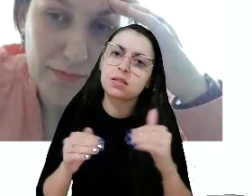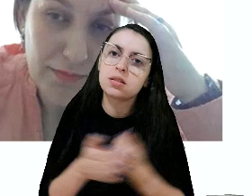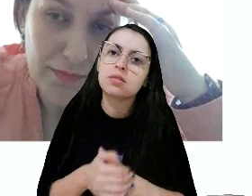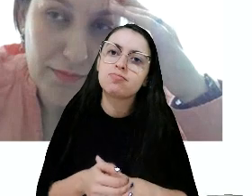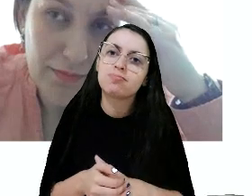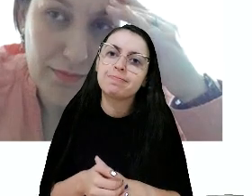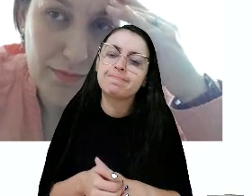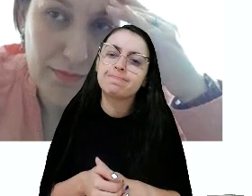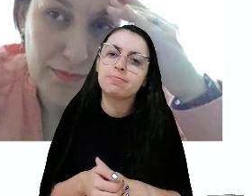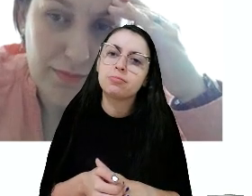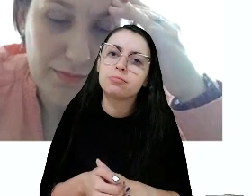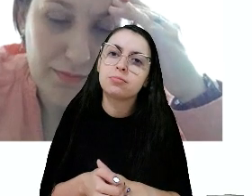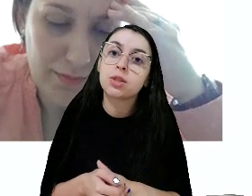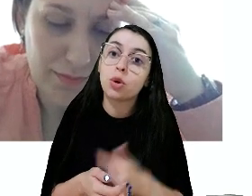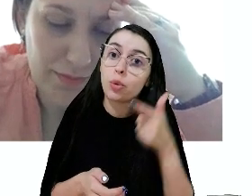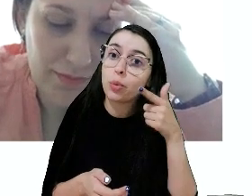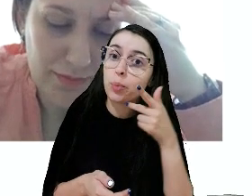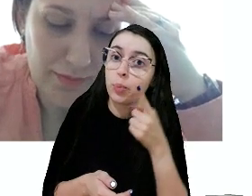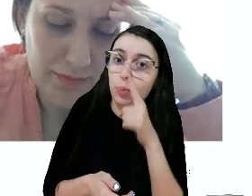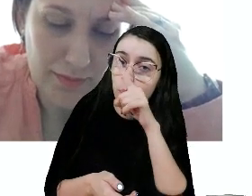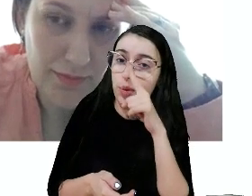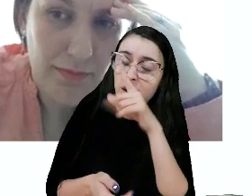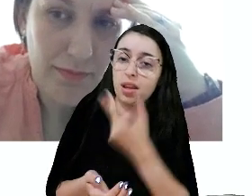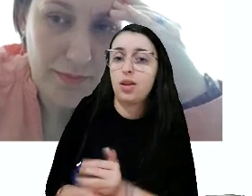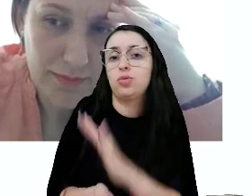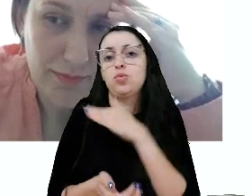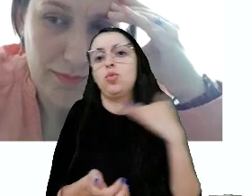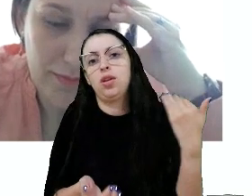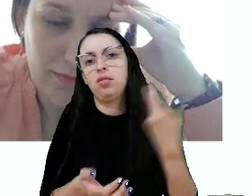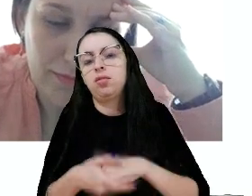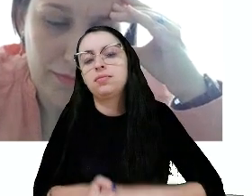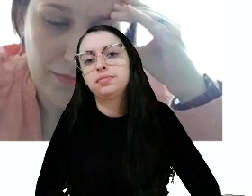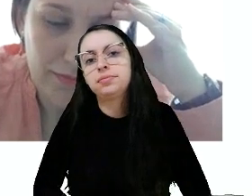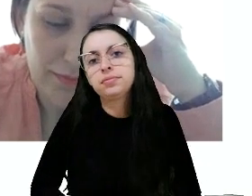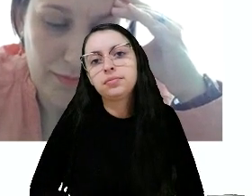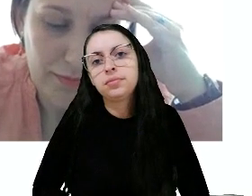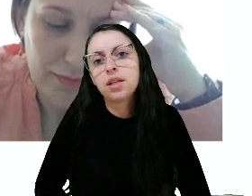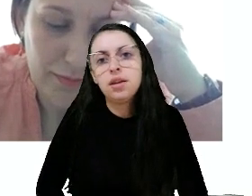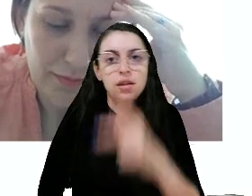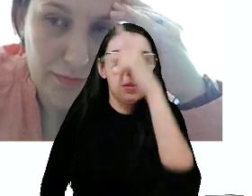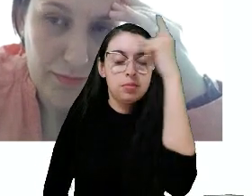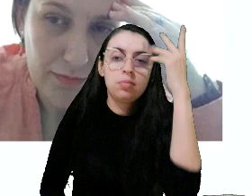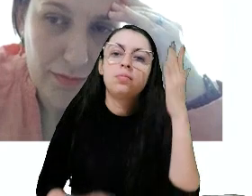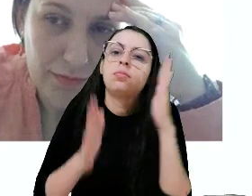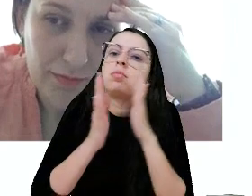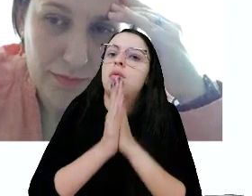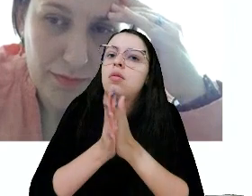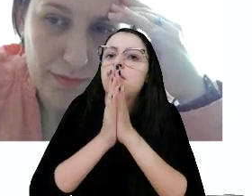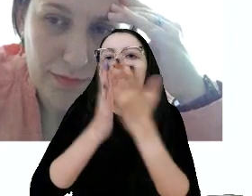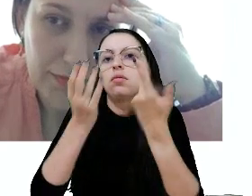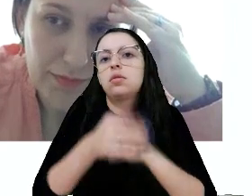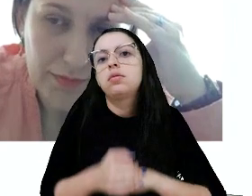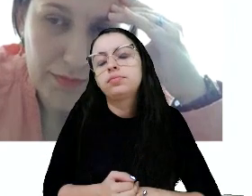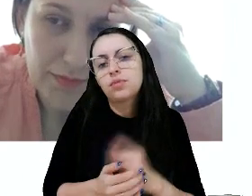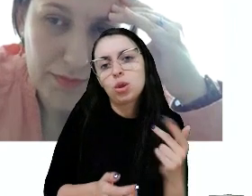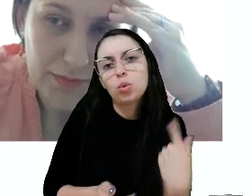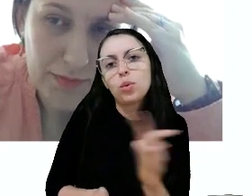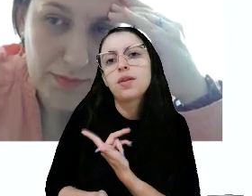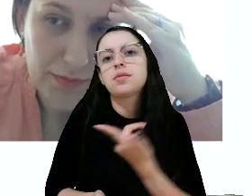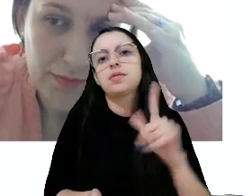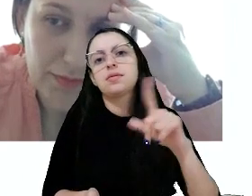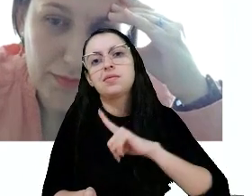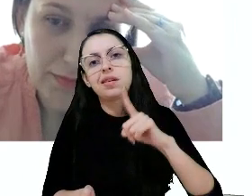ela estivesse correndo um risco, inclusive de vida. Não é? Então, gente, por favor, nós